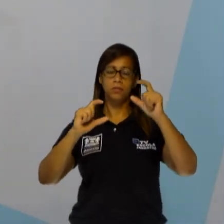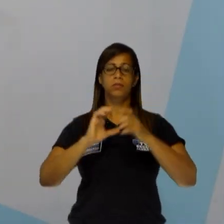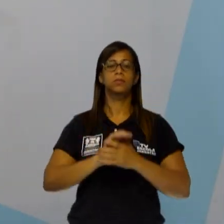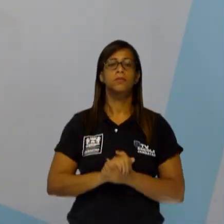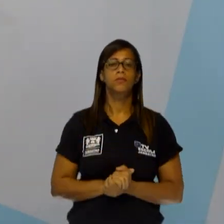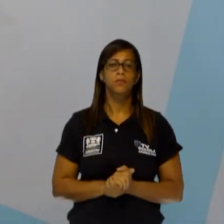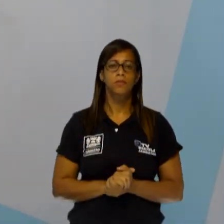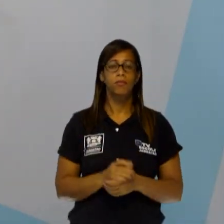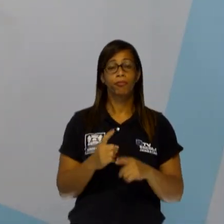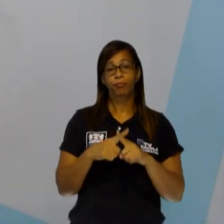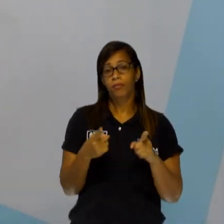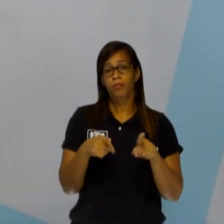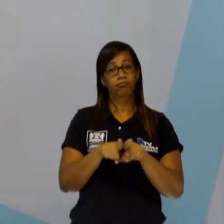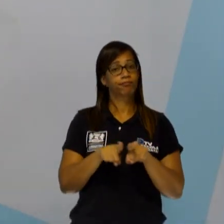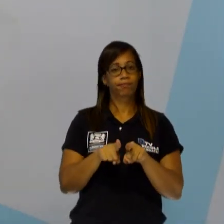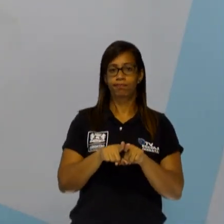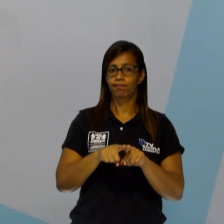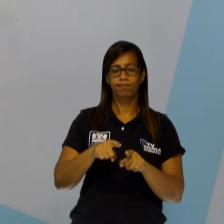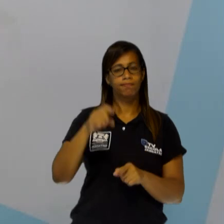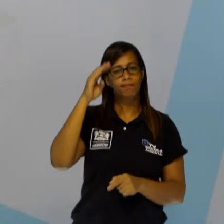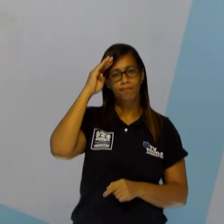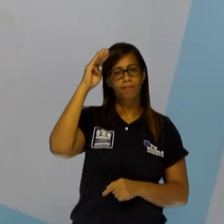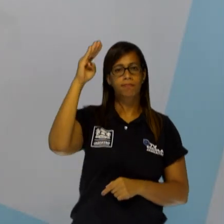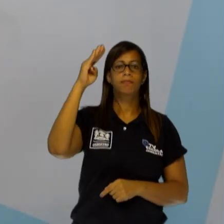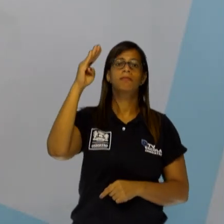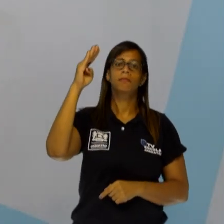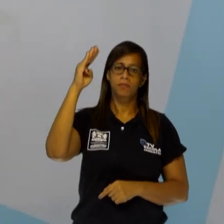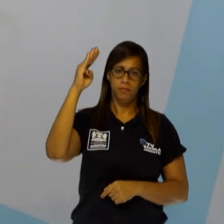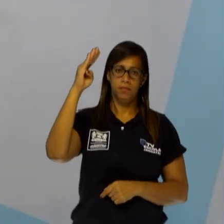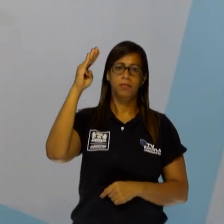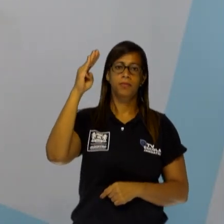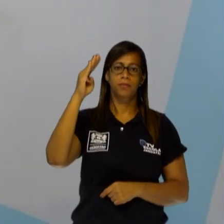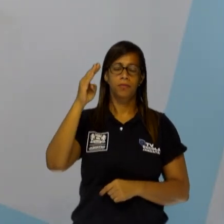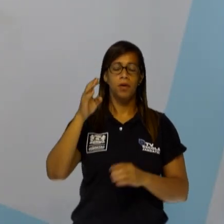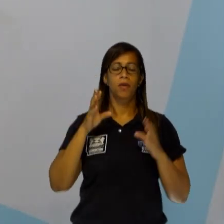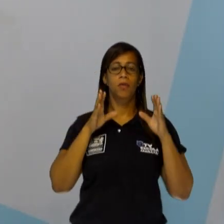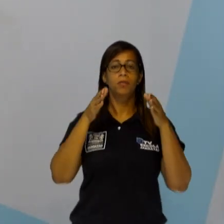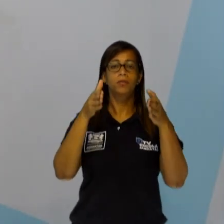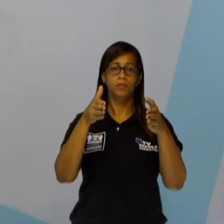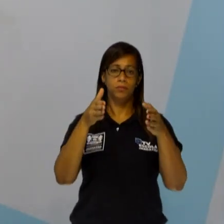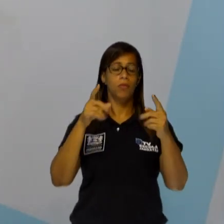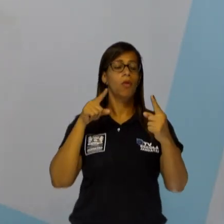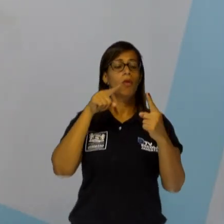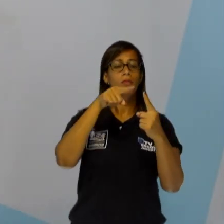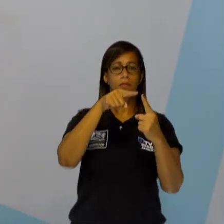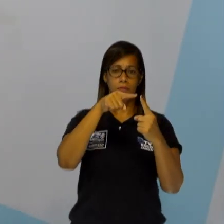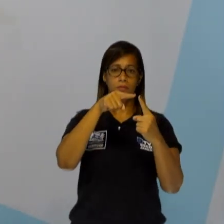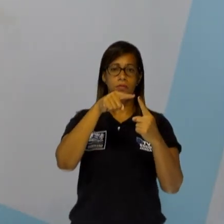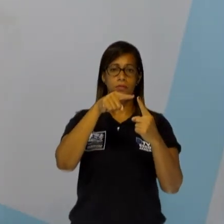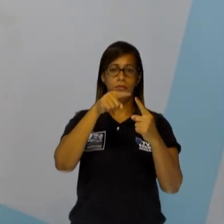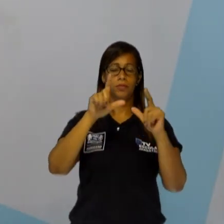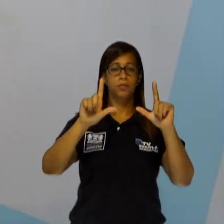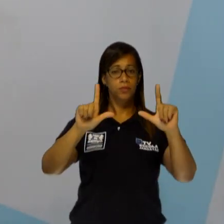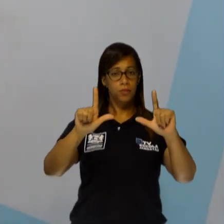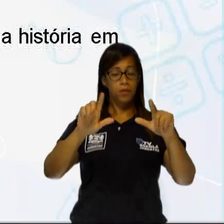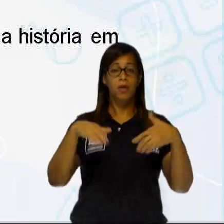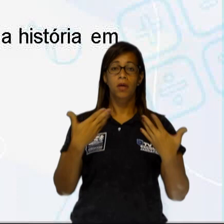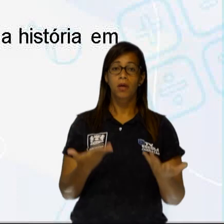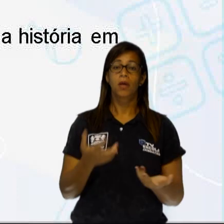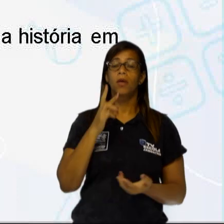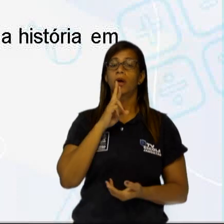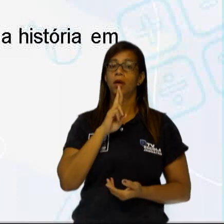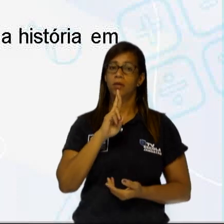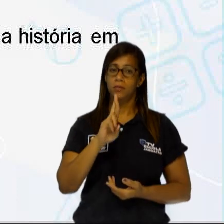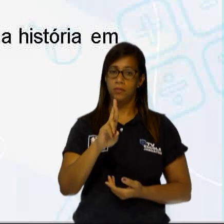um recurso, ele não é o principal recurso para atingir o objetivo da campanha. Confirmando então aí a nossa resposta no item